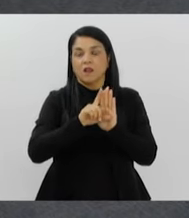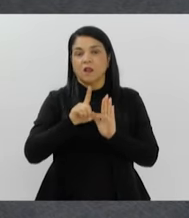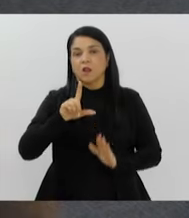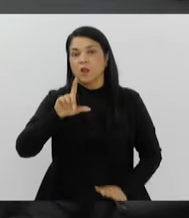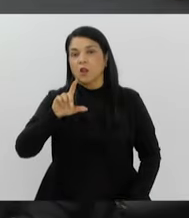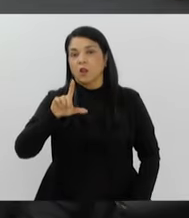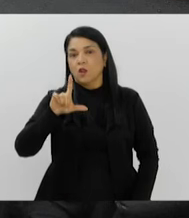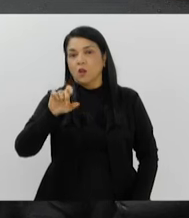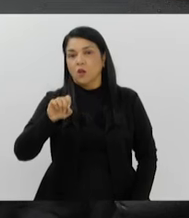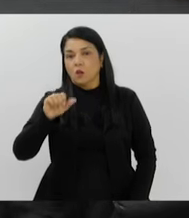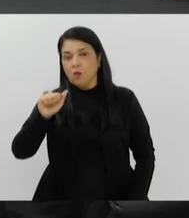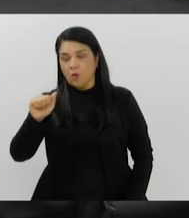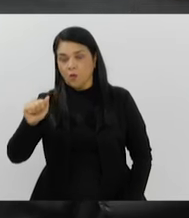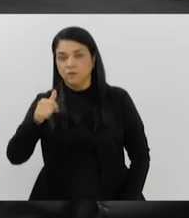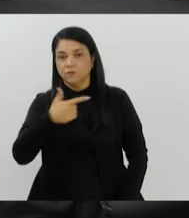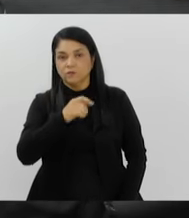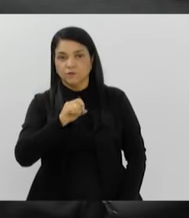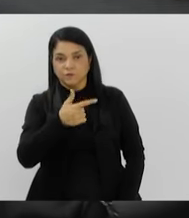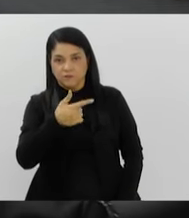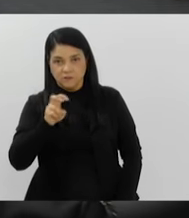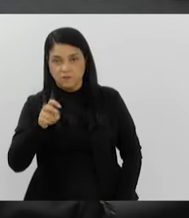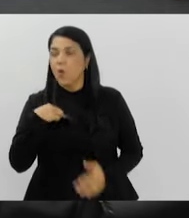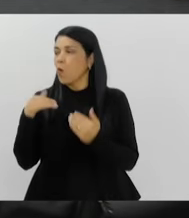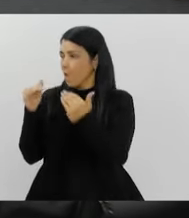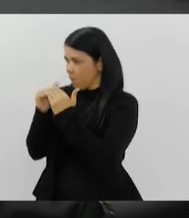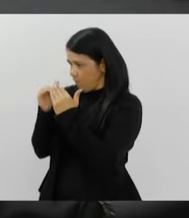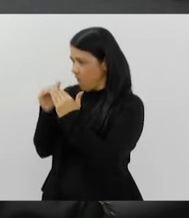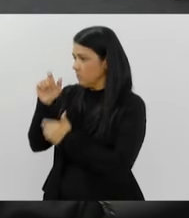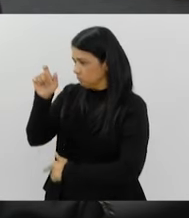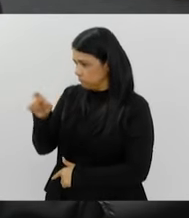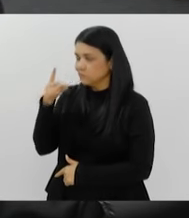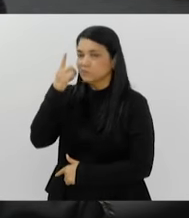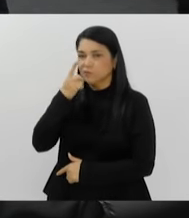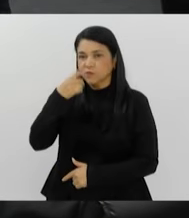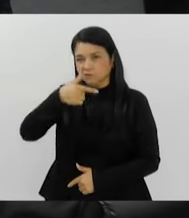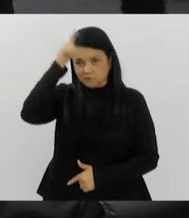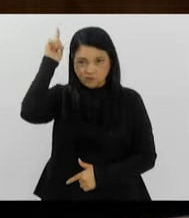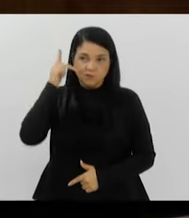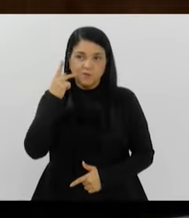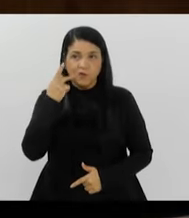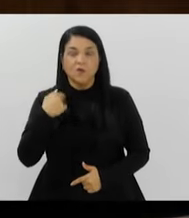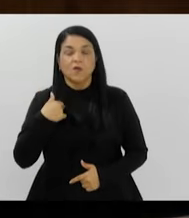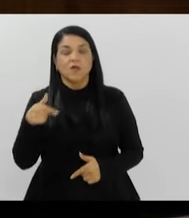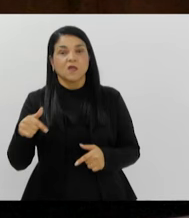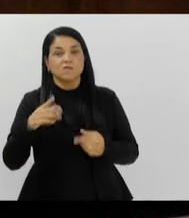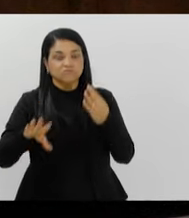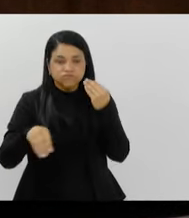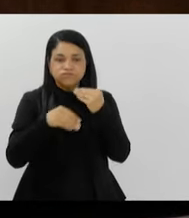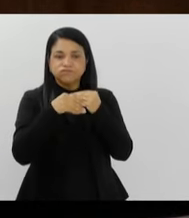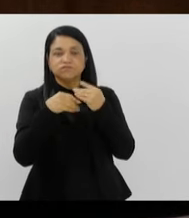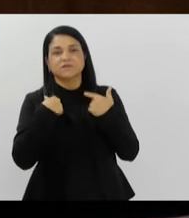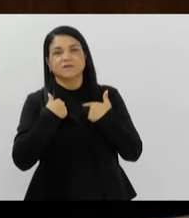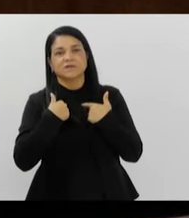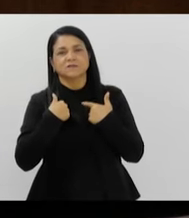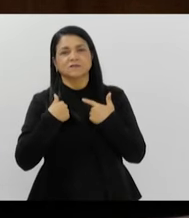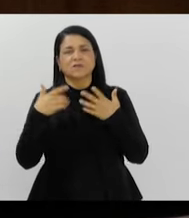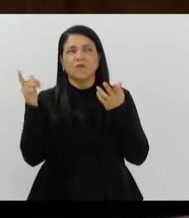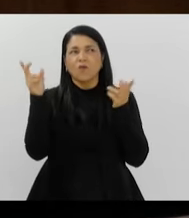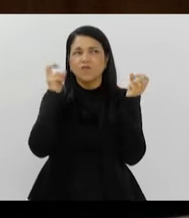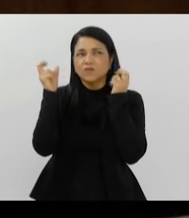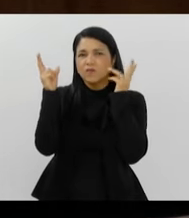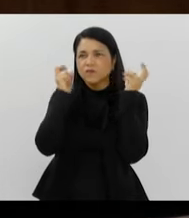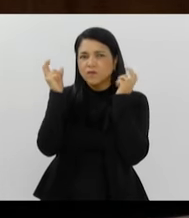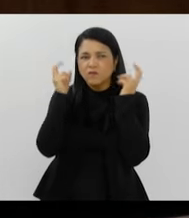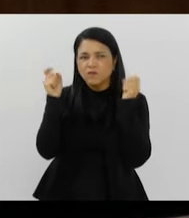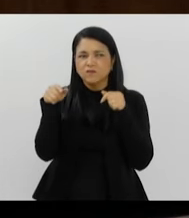Concordo com Vossa Excelência. Questão de ordem, presidente. Para não engrossar o caldo, estou ouvindo aqui, já estou ouvindo outros rumores, como a